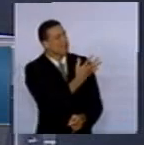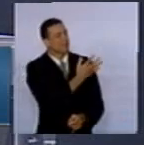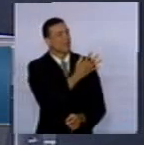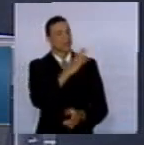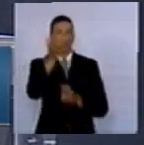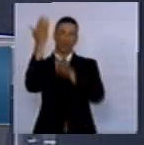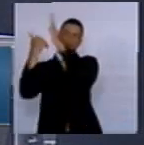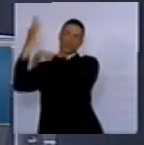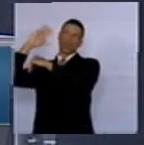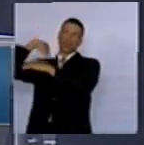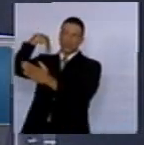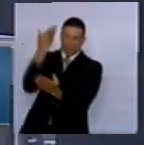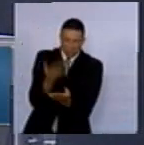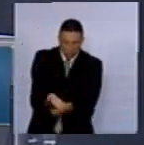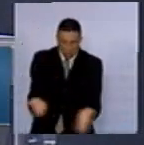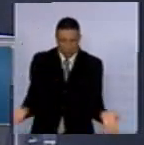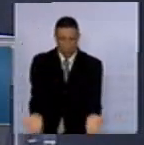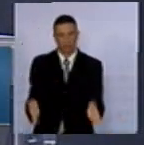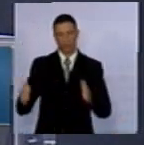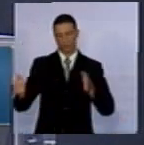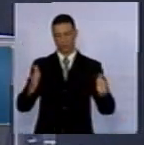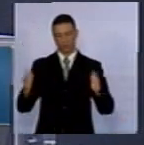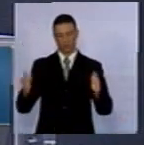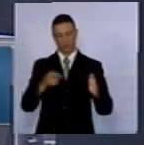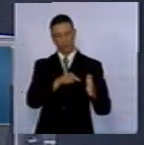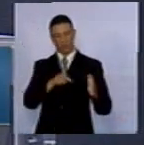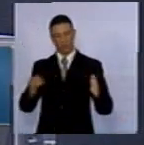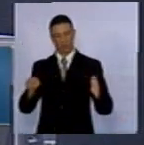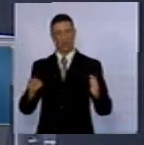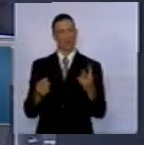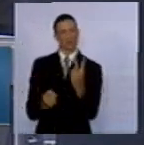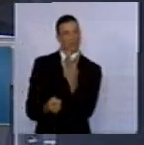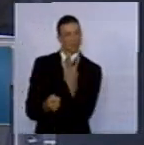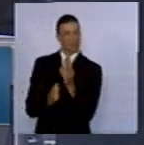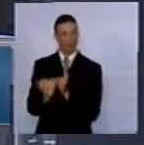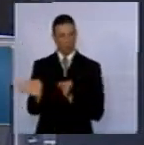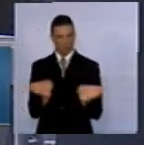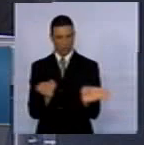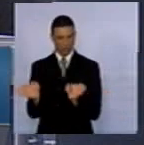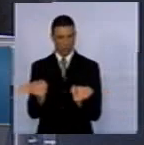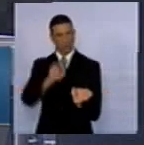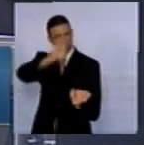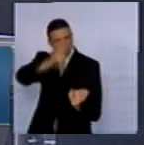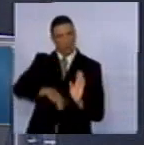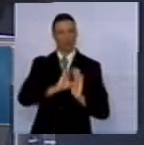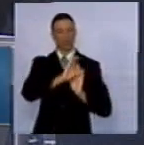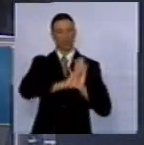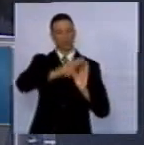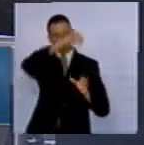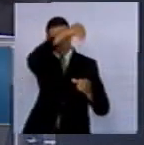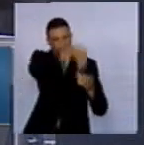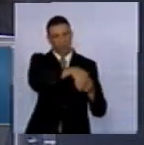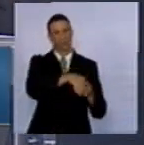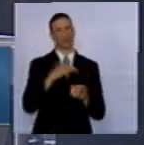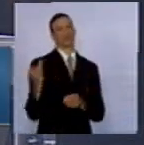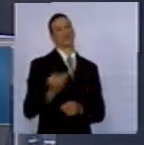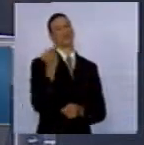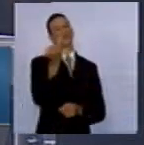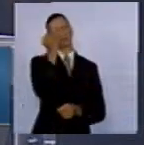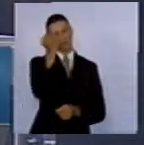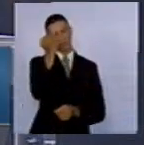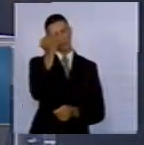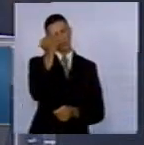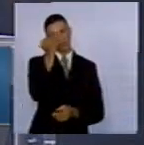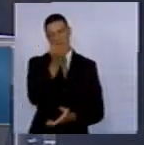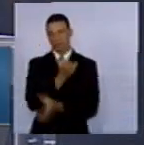presente esses dois Campos é a questão do conteúdo e por isso vai dizer o que querem sabe qualquer